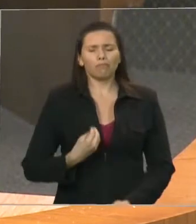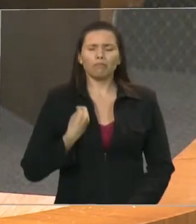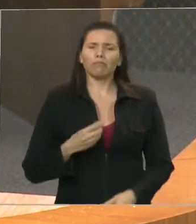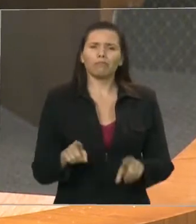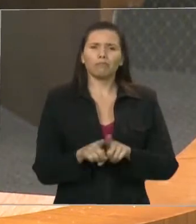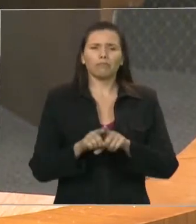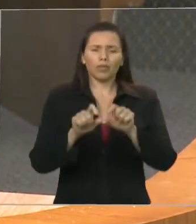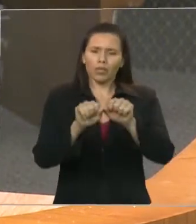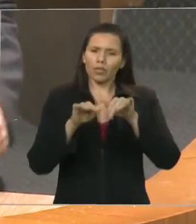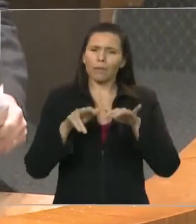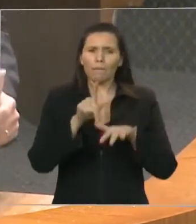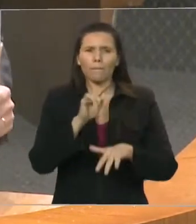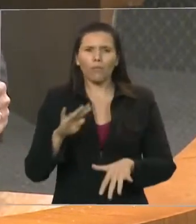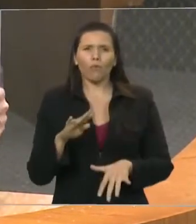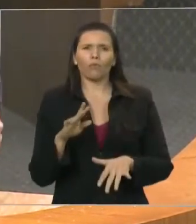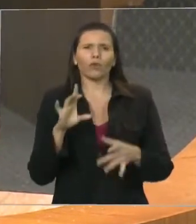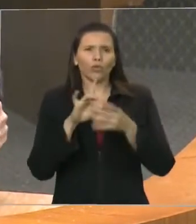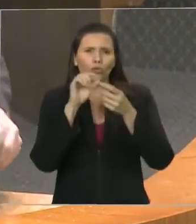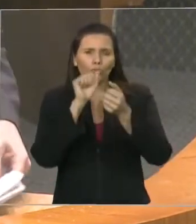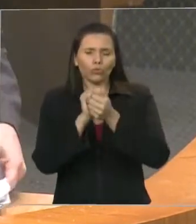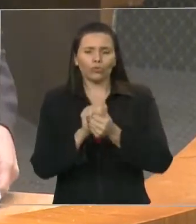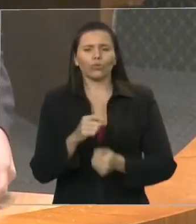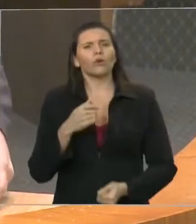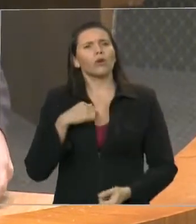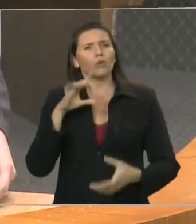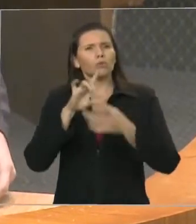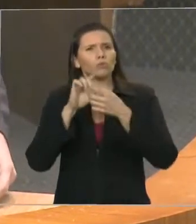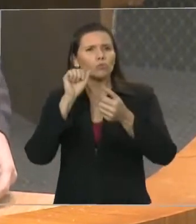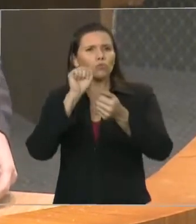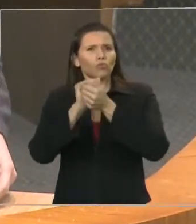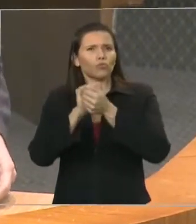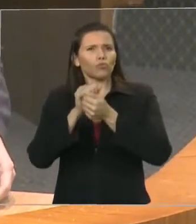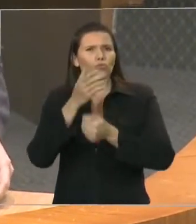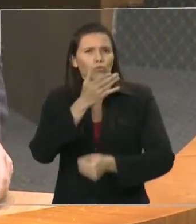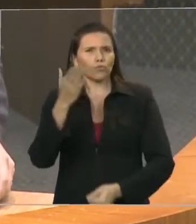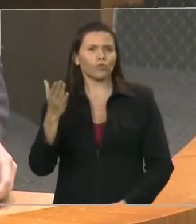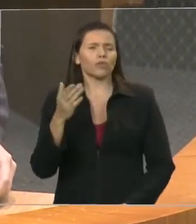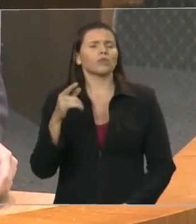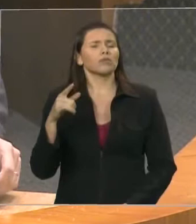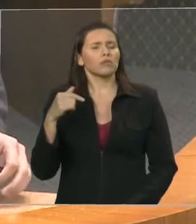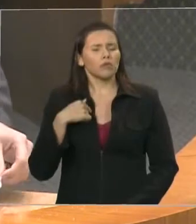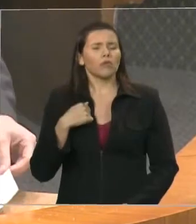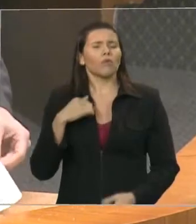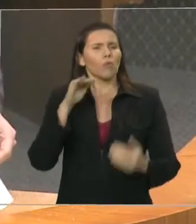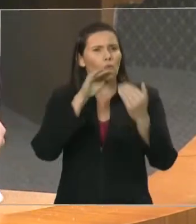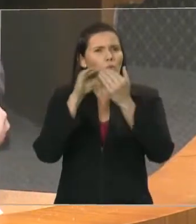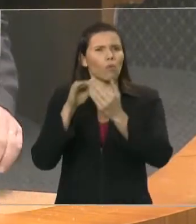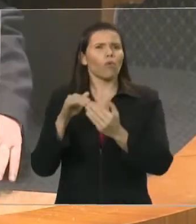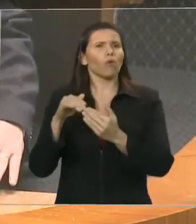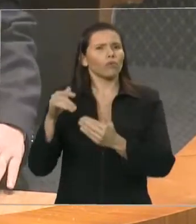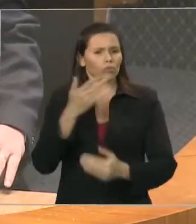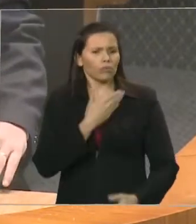com o nosso apoio para que vocês consigam obter aquilo que é direito, que é a nomeação já de vocês.